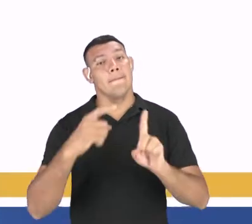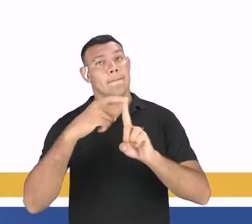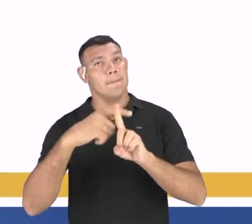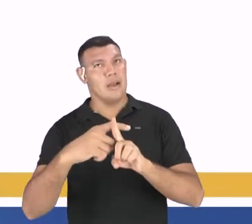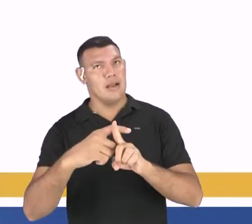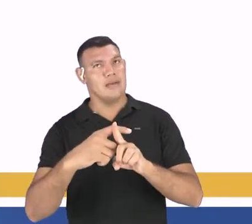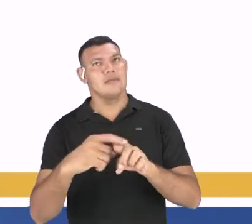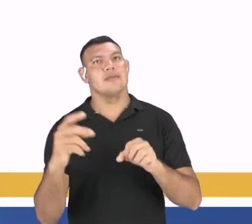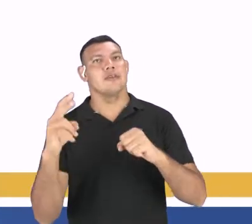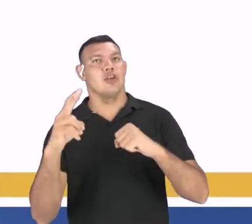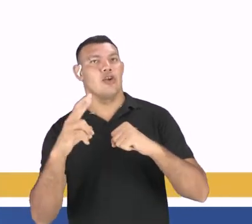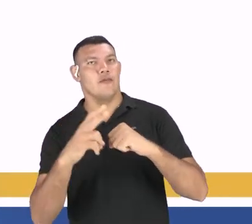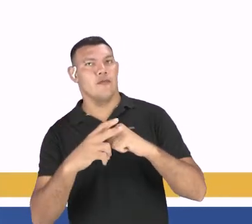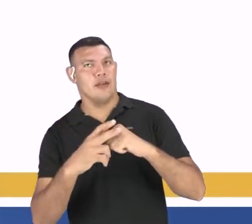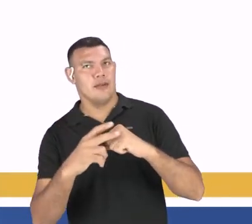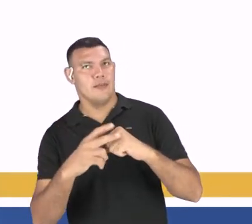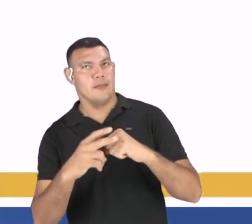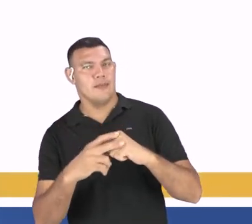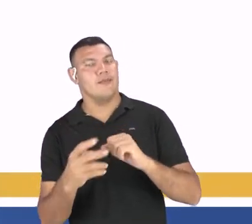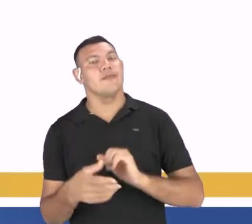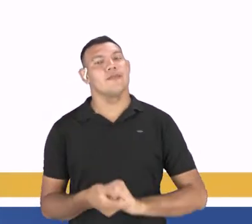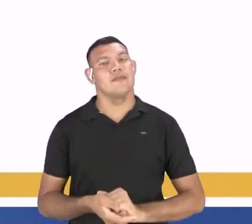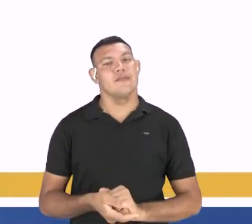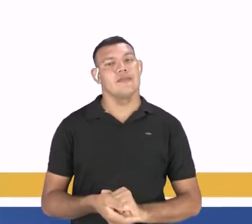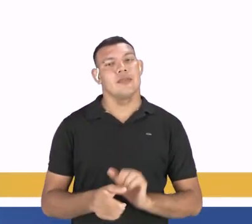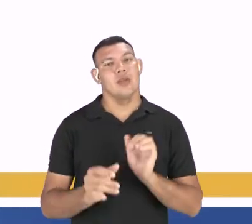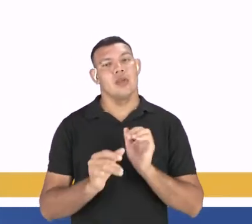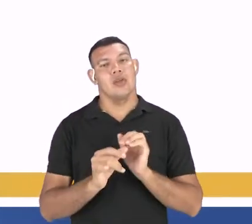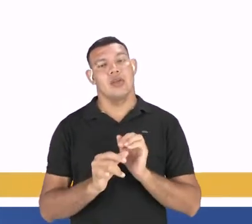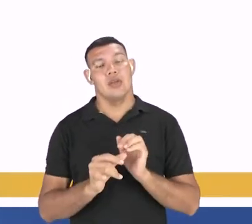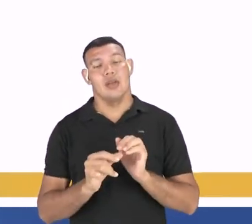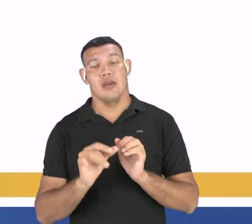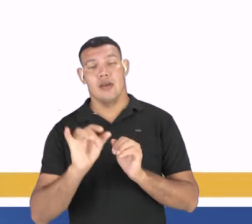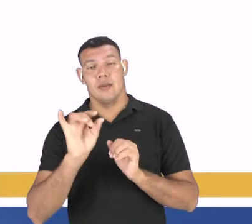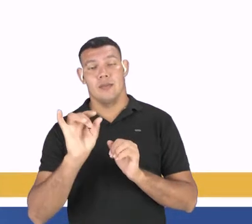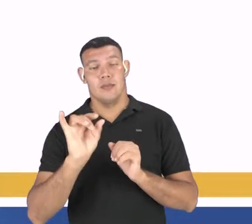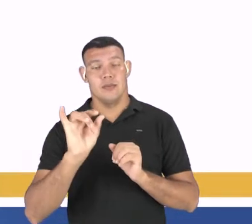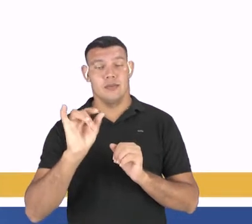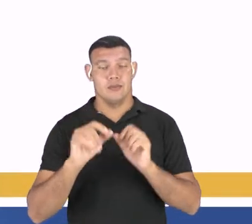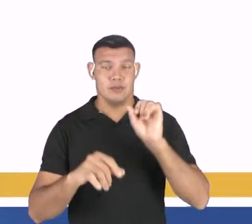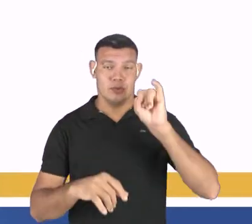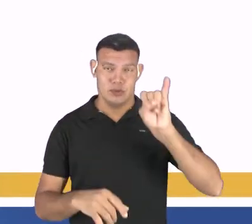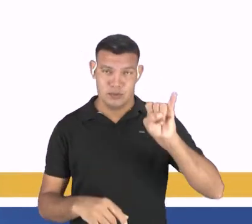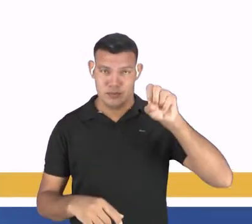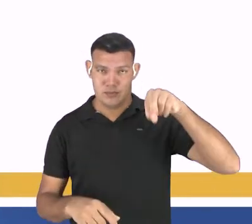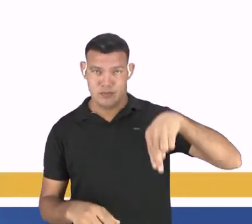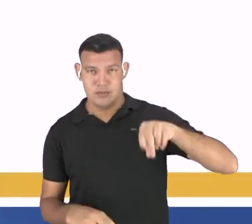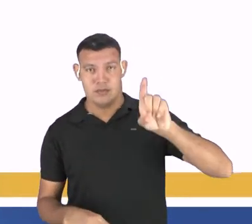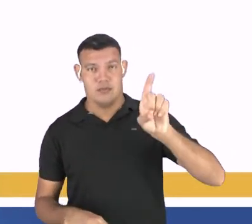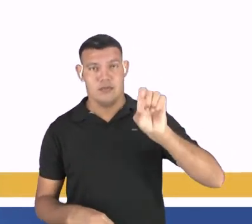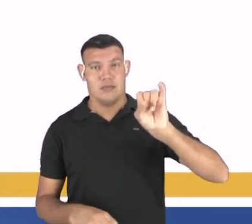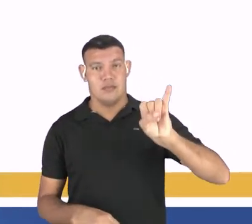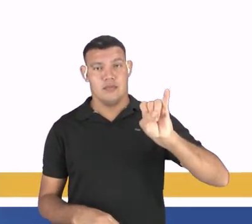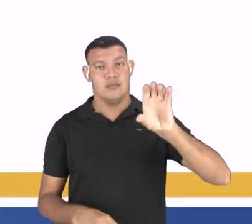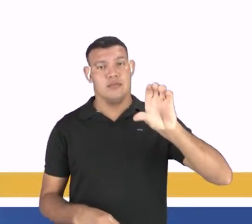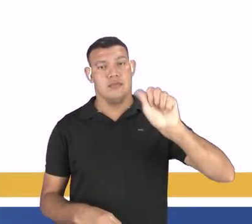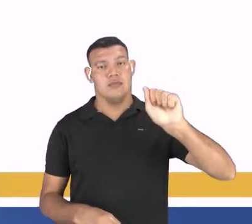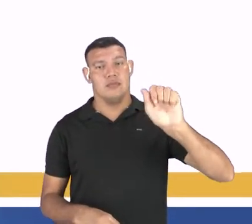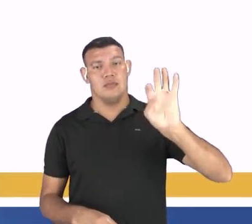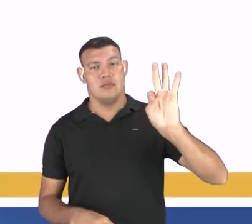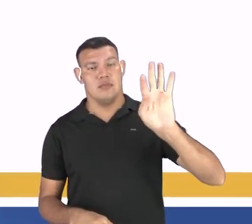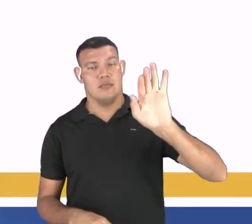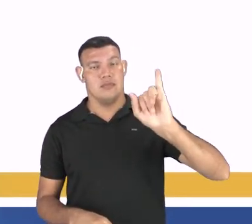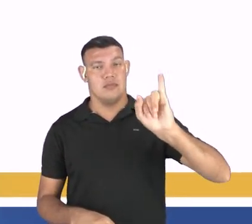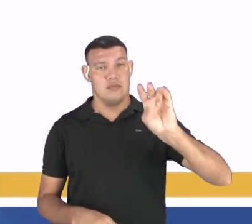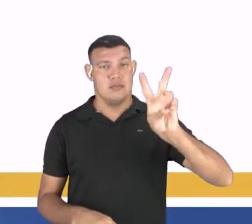mais outro verbo em presente de indicativo. Vixe, professor, complicou, foi tudo agora. Calma, olha lá o exemplo. Ó. Se você olhar